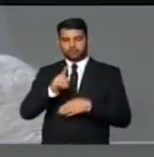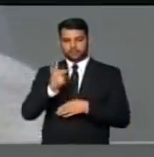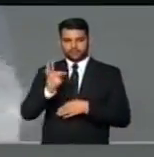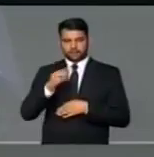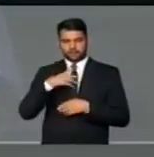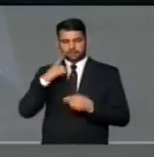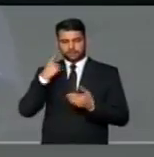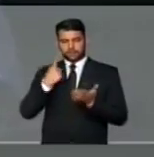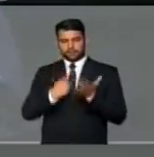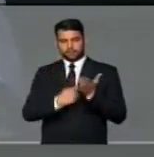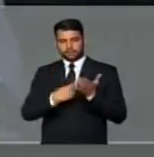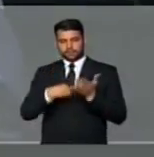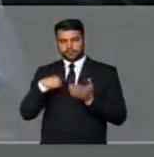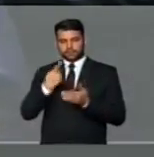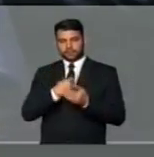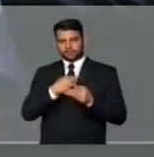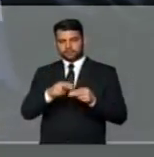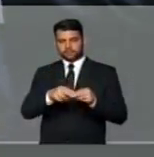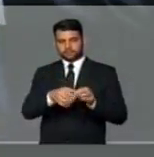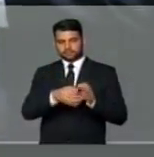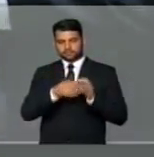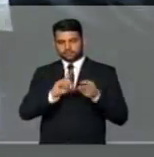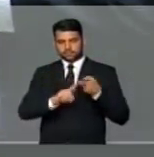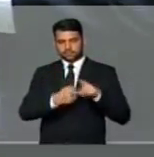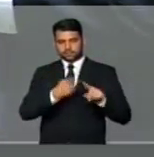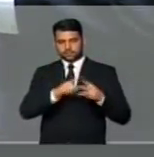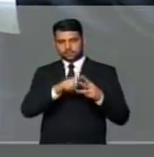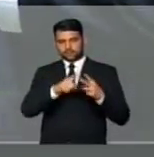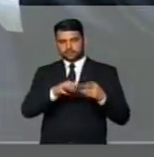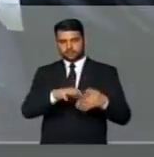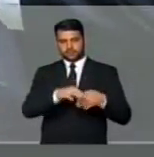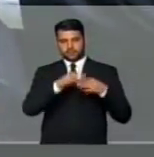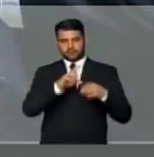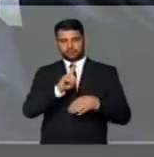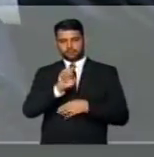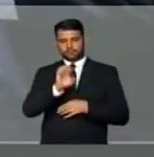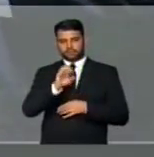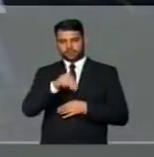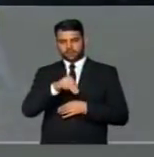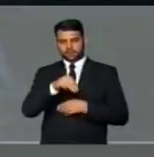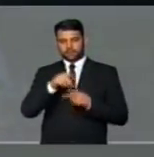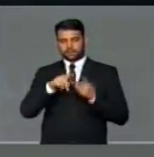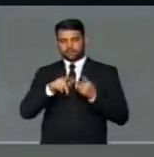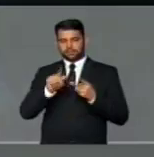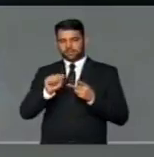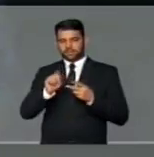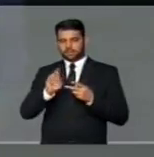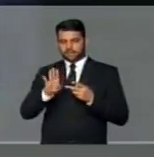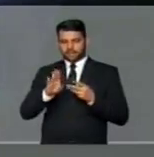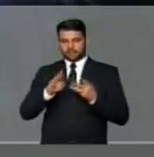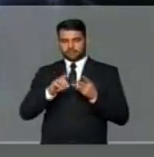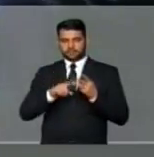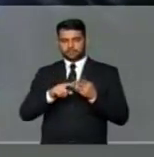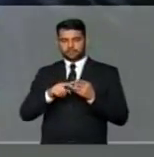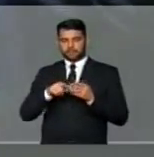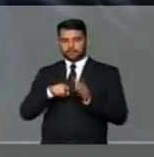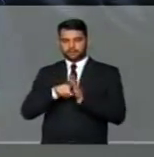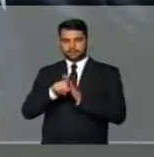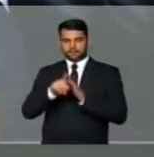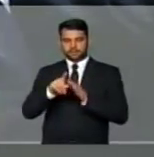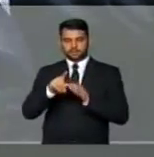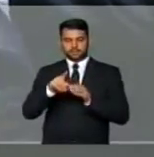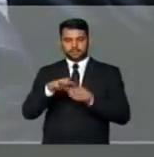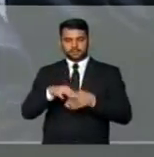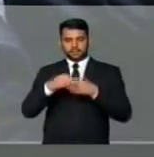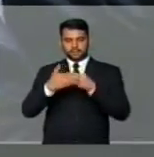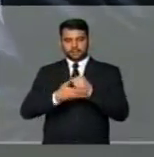fruto de um acordo que nós acabamos de puxar aqui com os dois líderes do DEM e do PSDB e consultando os demais líderes da